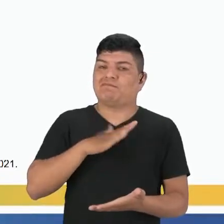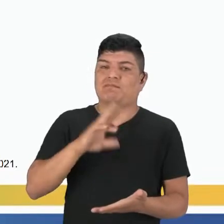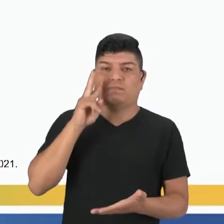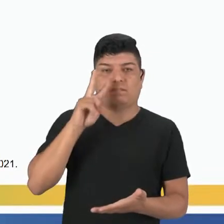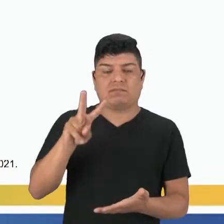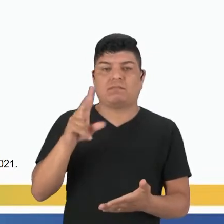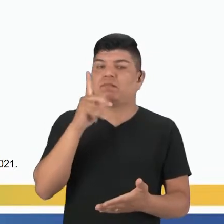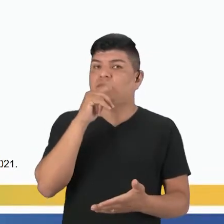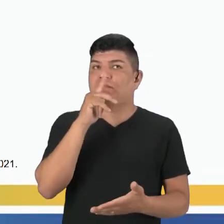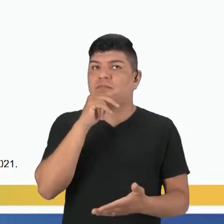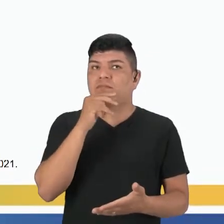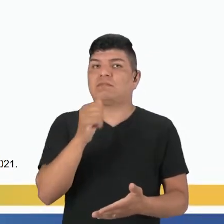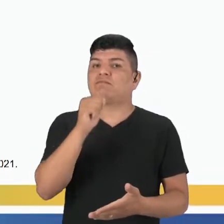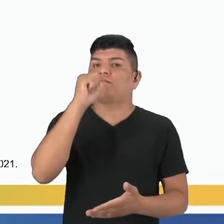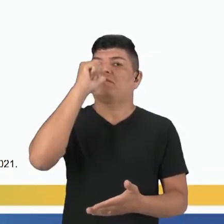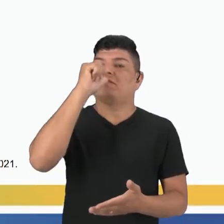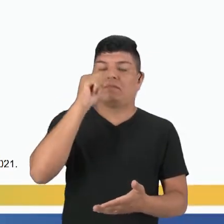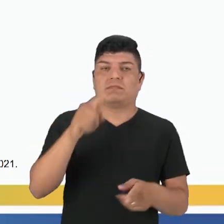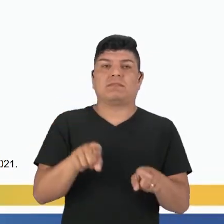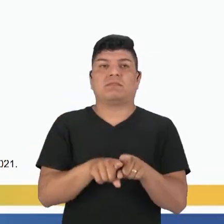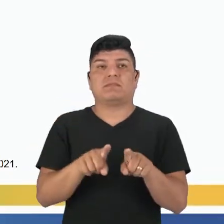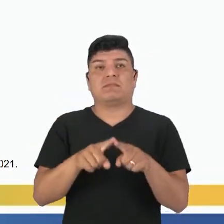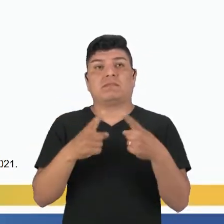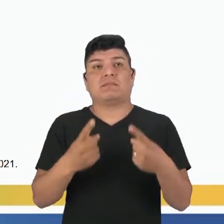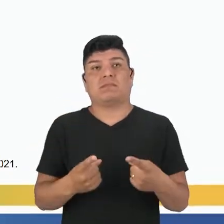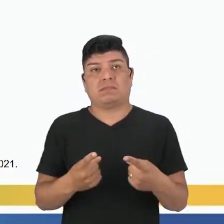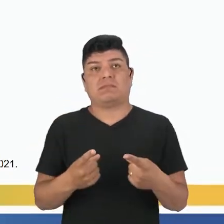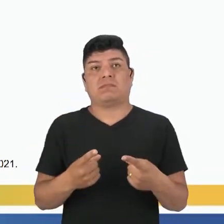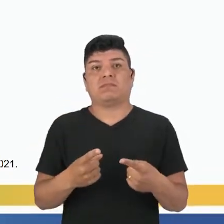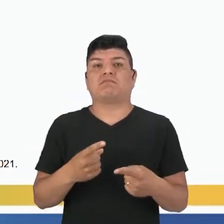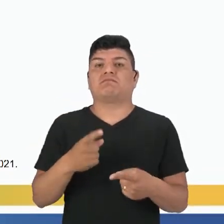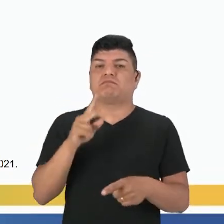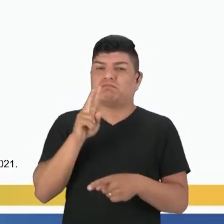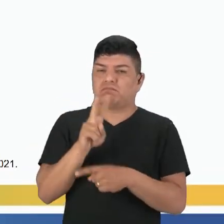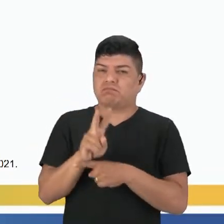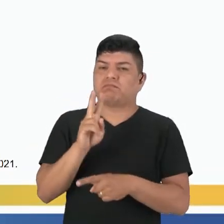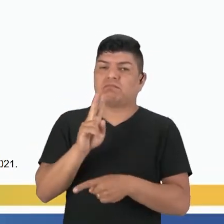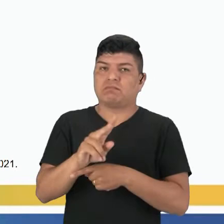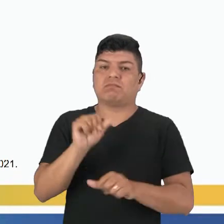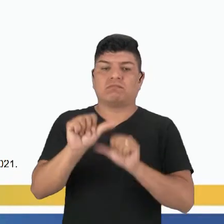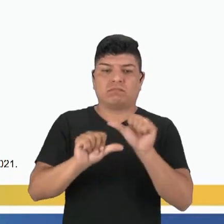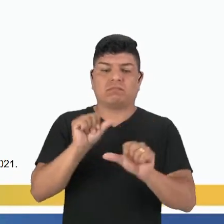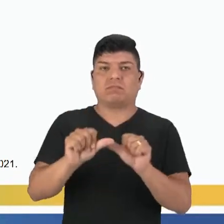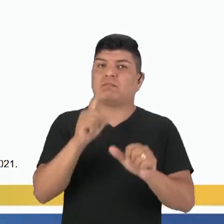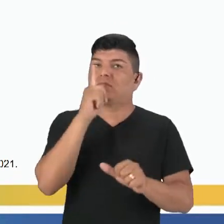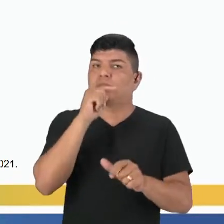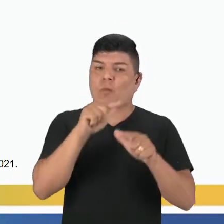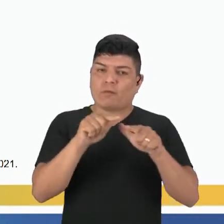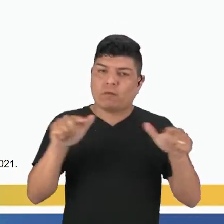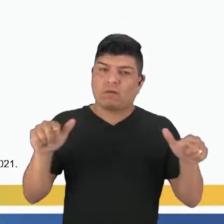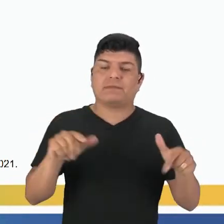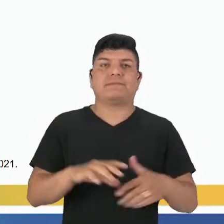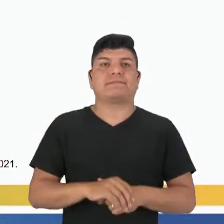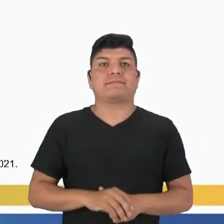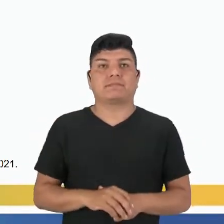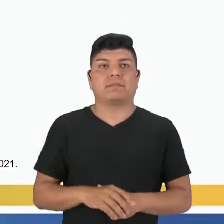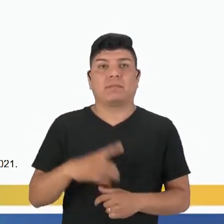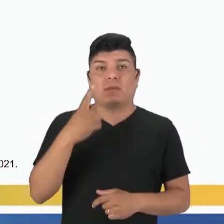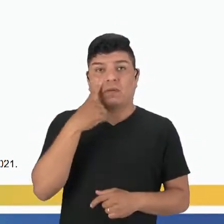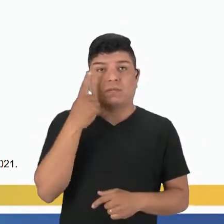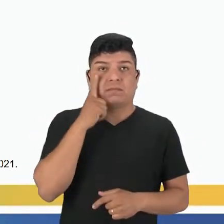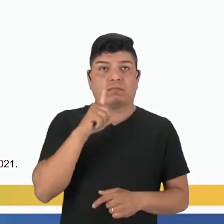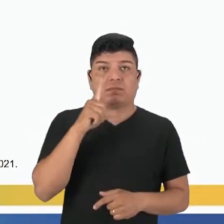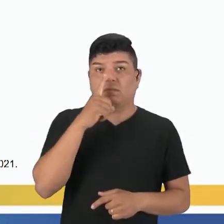de ver na água que a gente vai beber, mas você vai ver que com bastante trabalho dá para transformar isso aqui em água limpa. Vocês não estão vendo, mas aqui